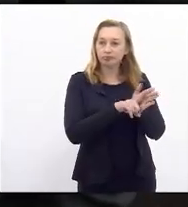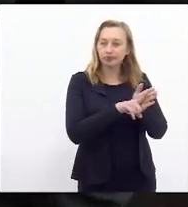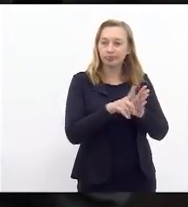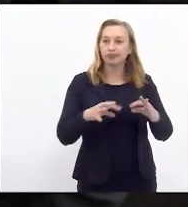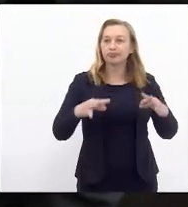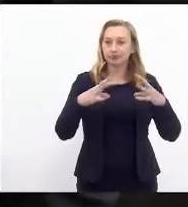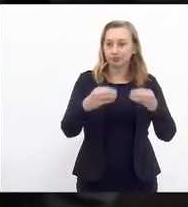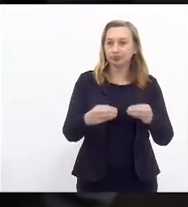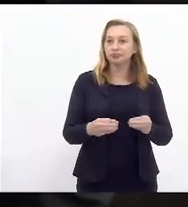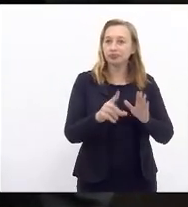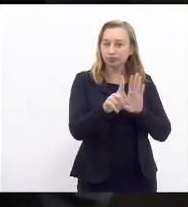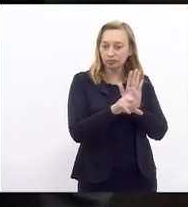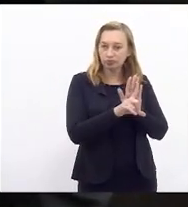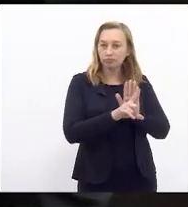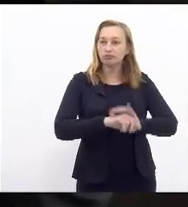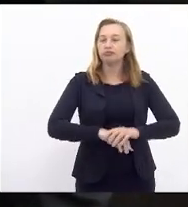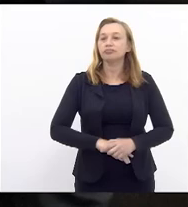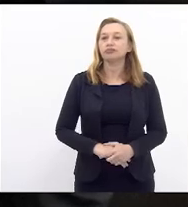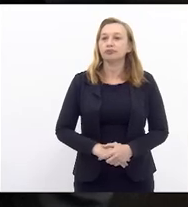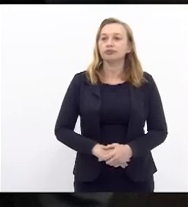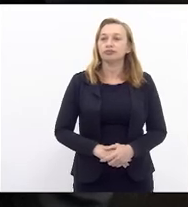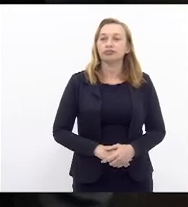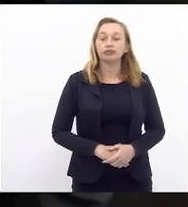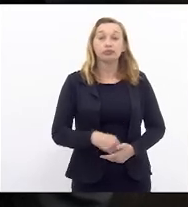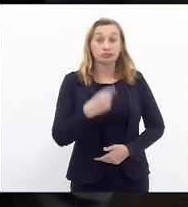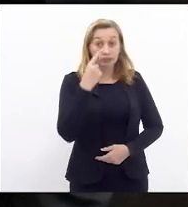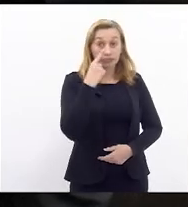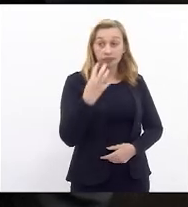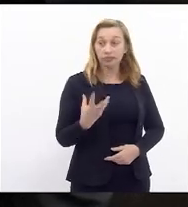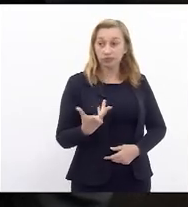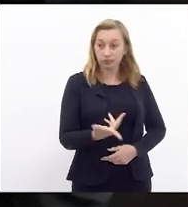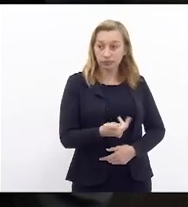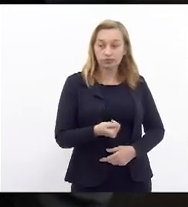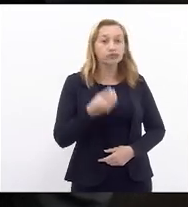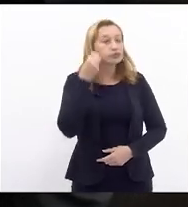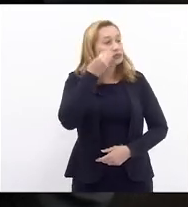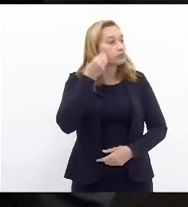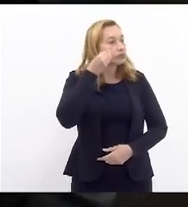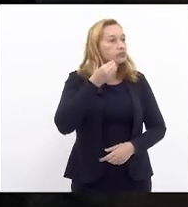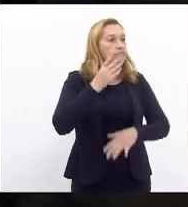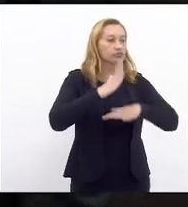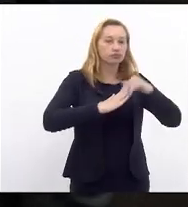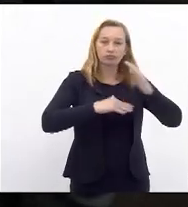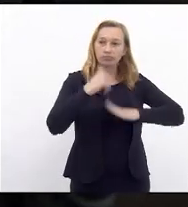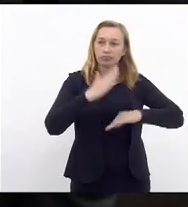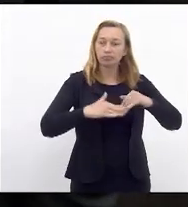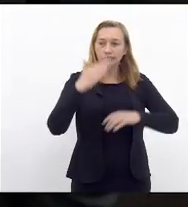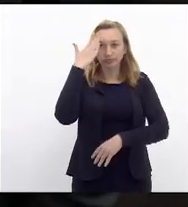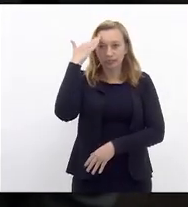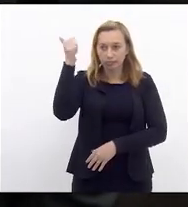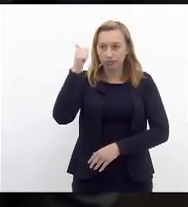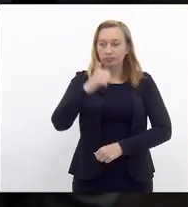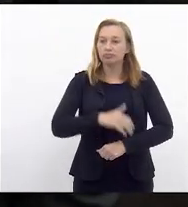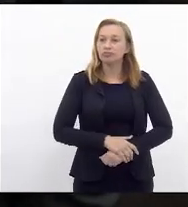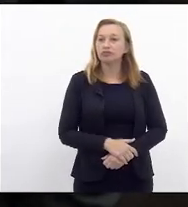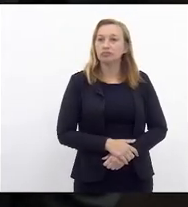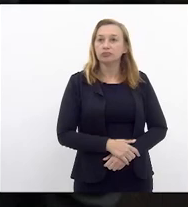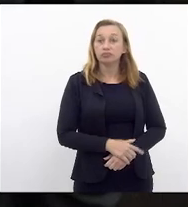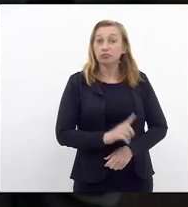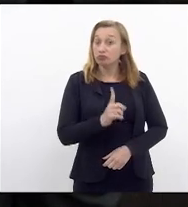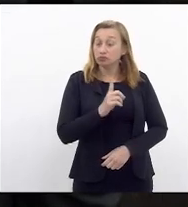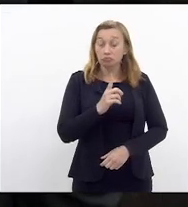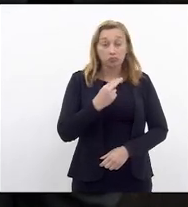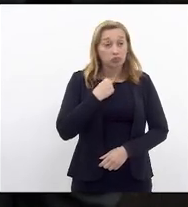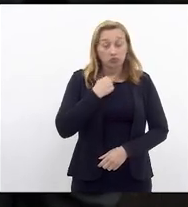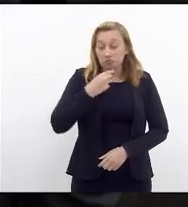aspectos da lei, formais, que prevê a qualificação, a experiência profissional, o notório saber. Nós não participamos, eu não